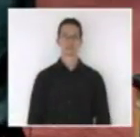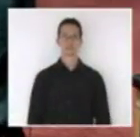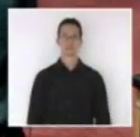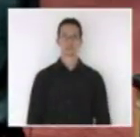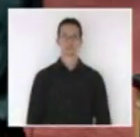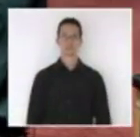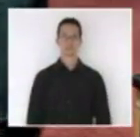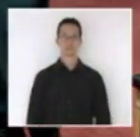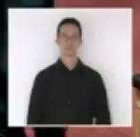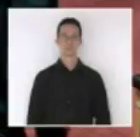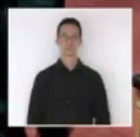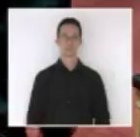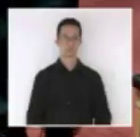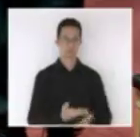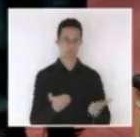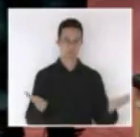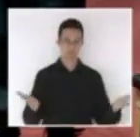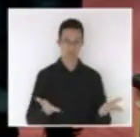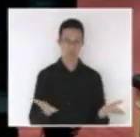E vocês hoje o que são?